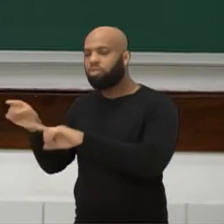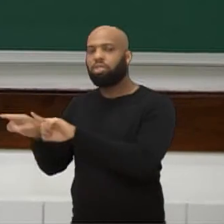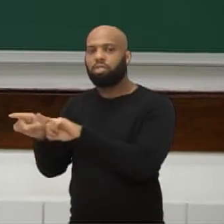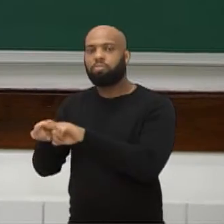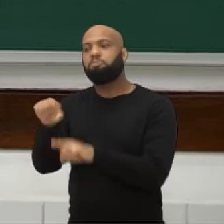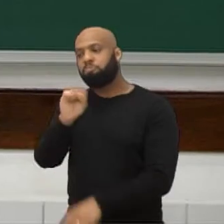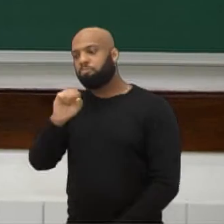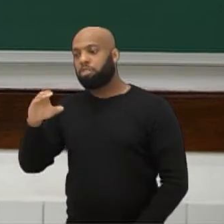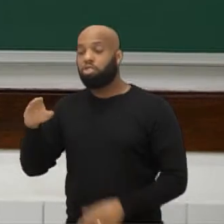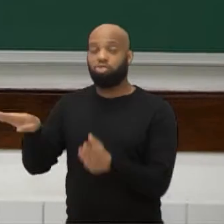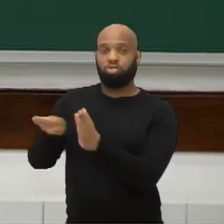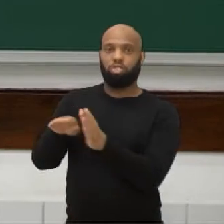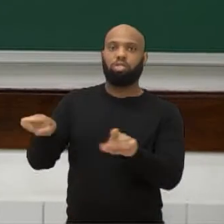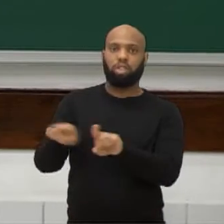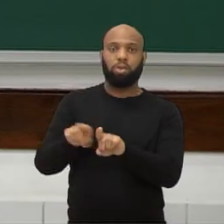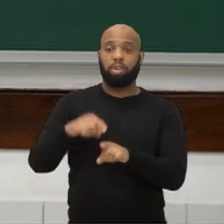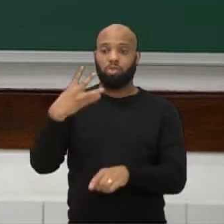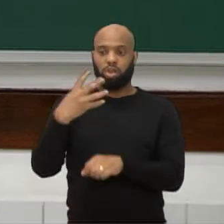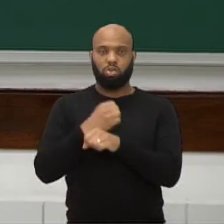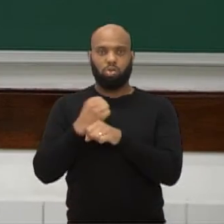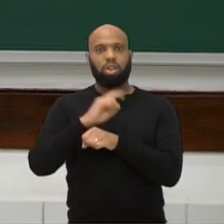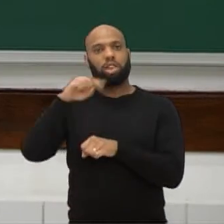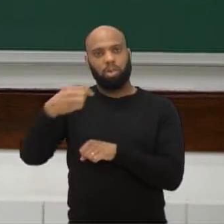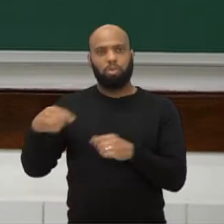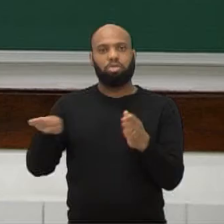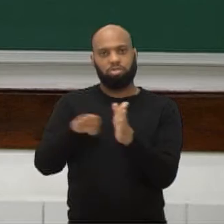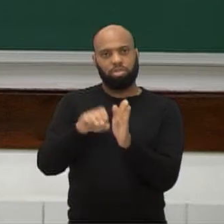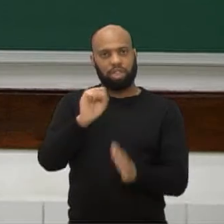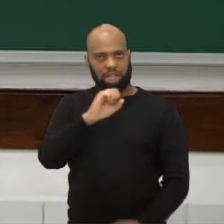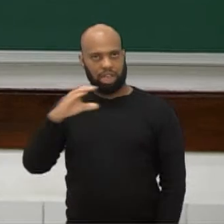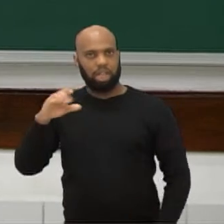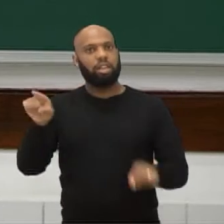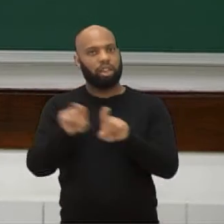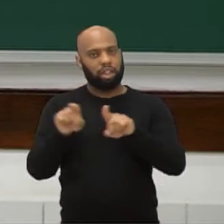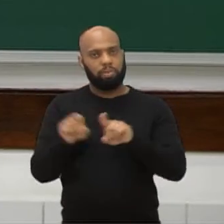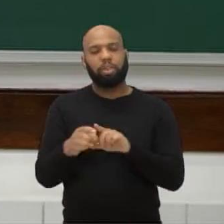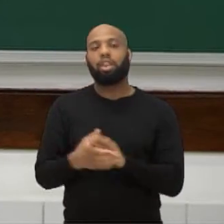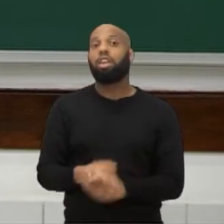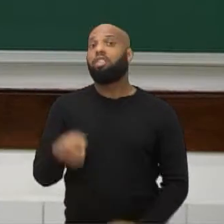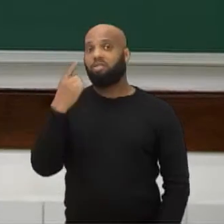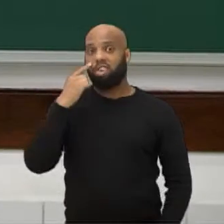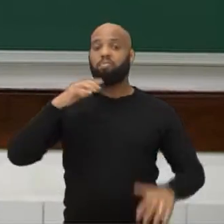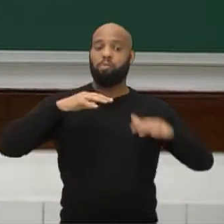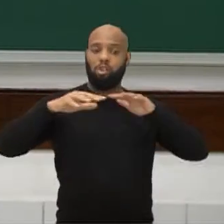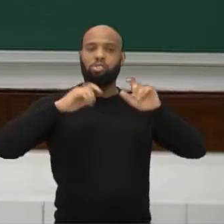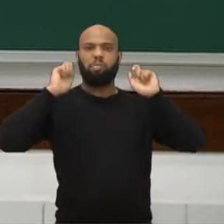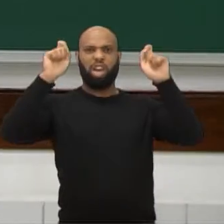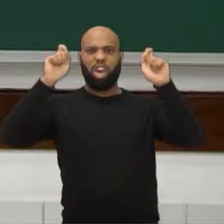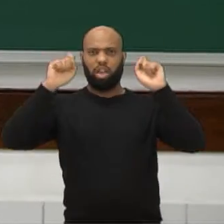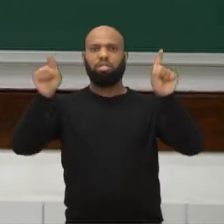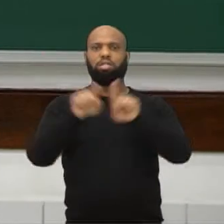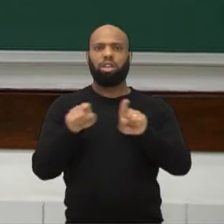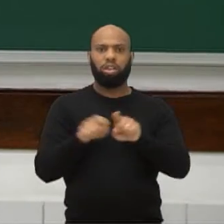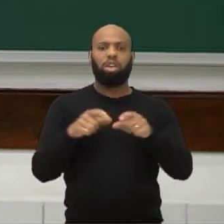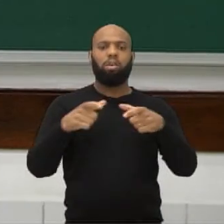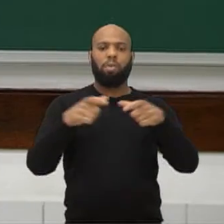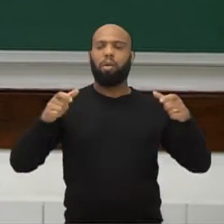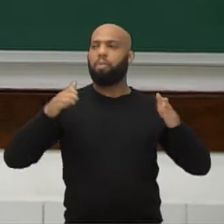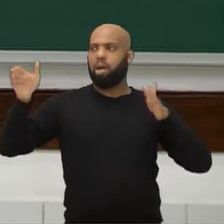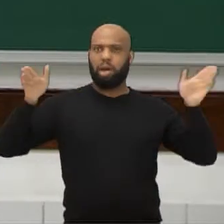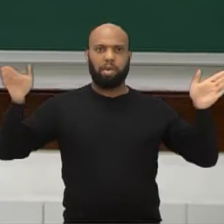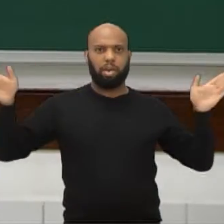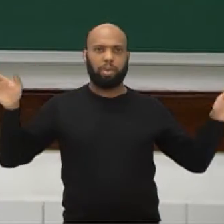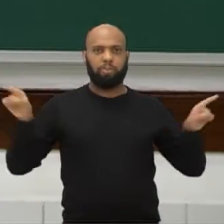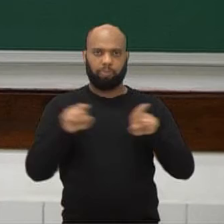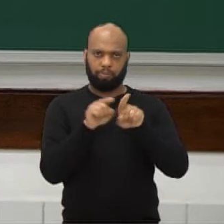do Sul, chegou 4 anos mais tarde em Santa Catarina. Veja que ela foi um movimento que ampliou seus